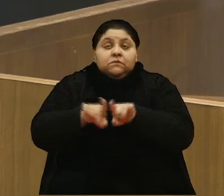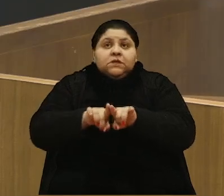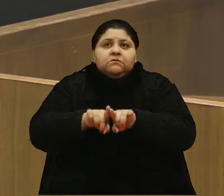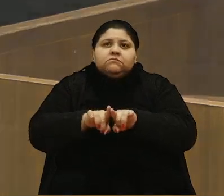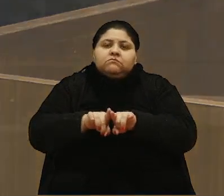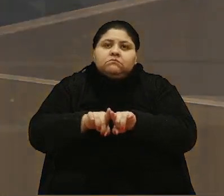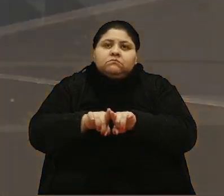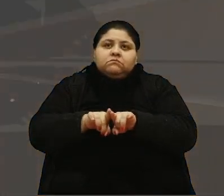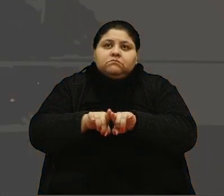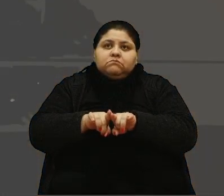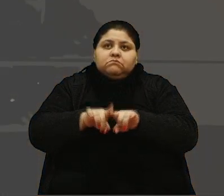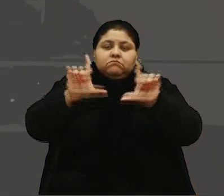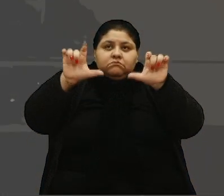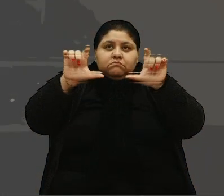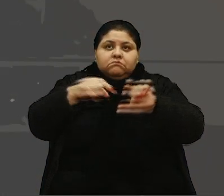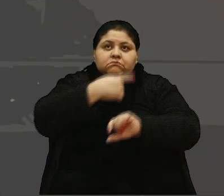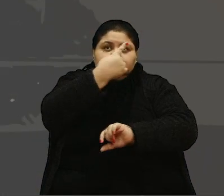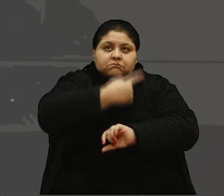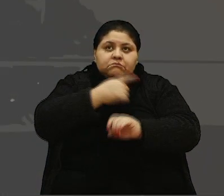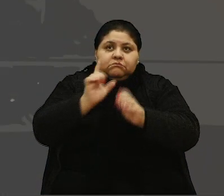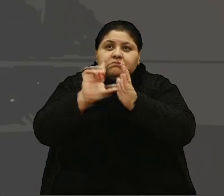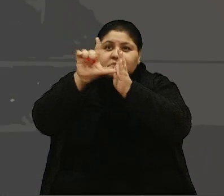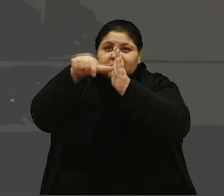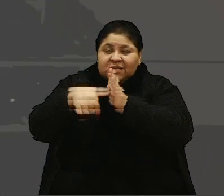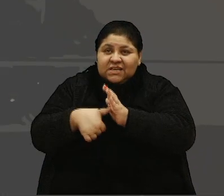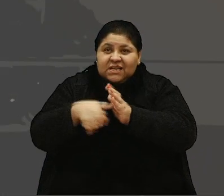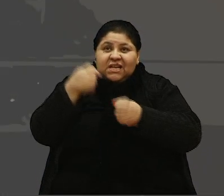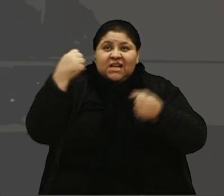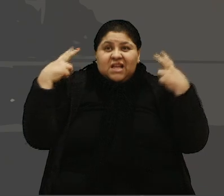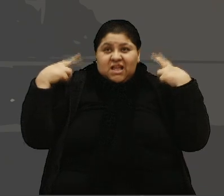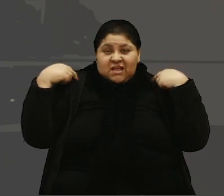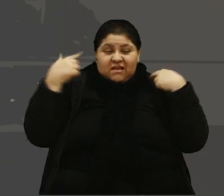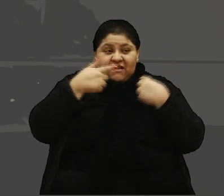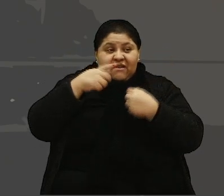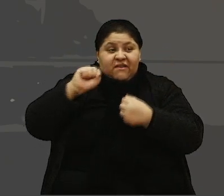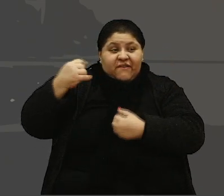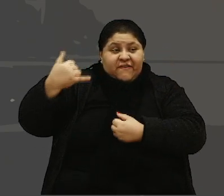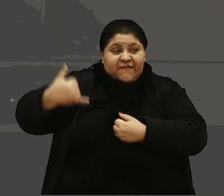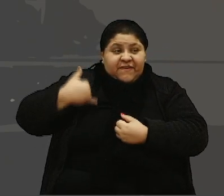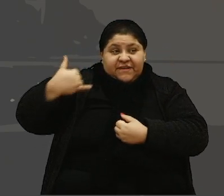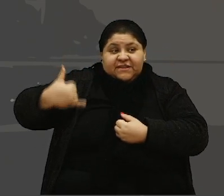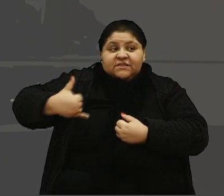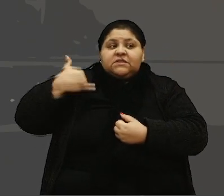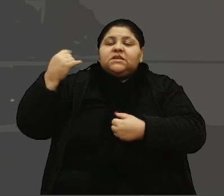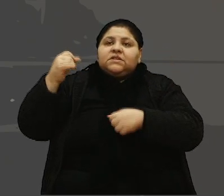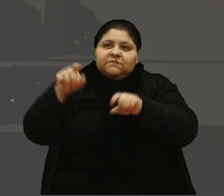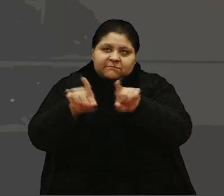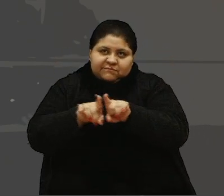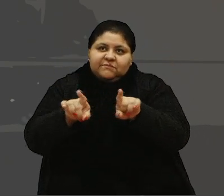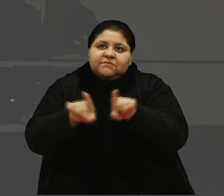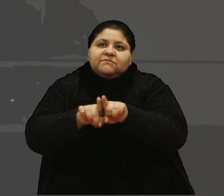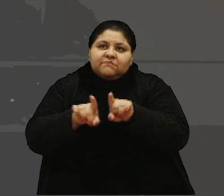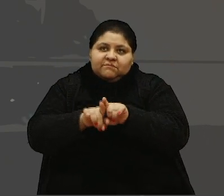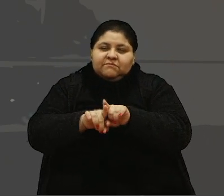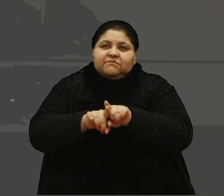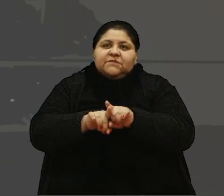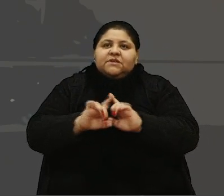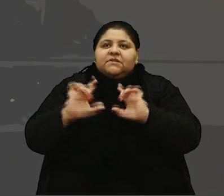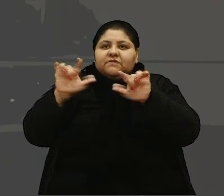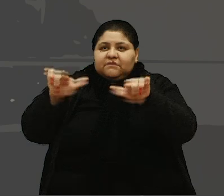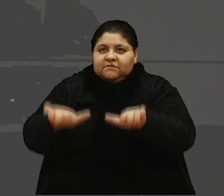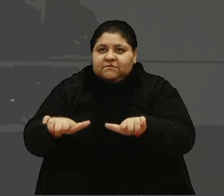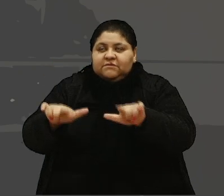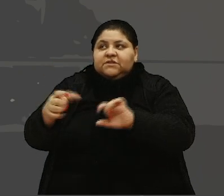para a próxima imagem. Após motorista de 78 anos cair em buraco de obra, a Prefeitura de Caxias garante que o local